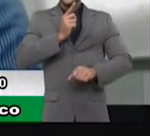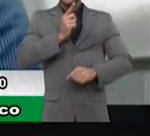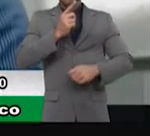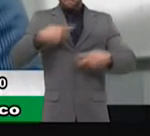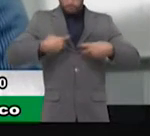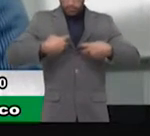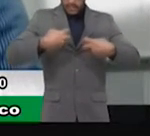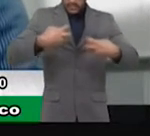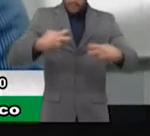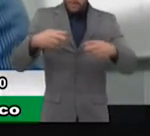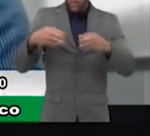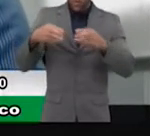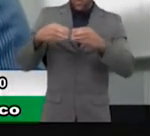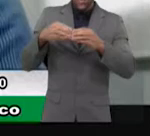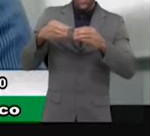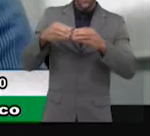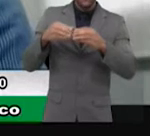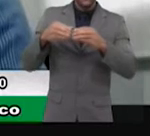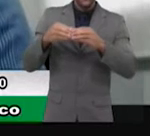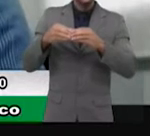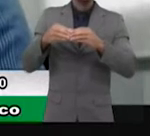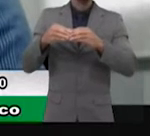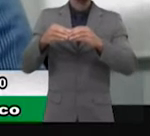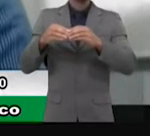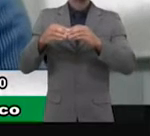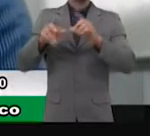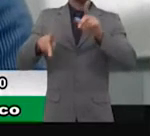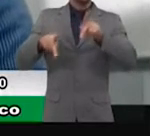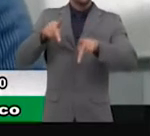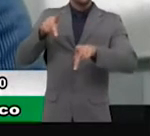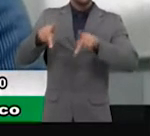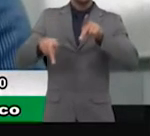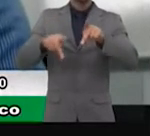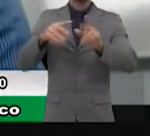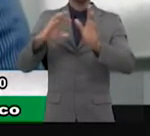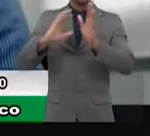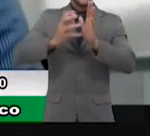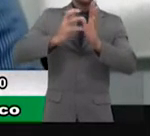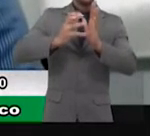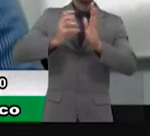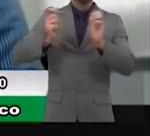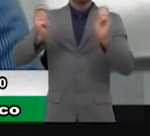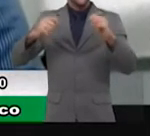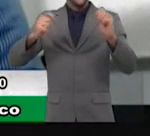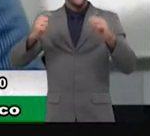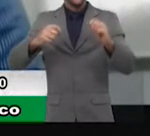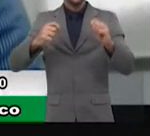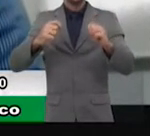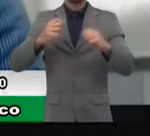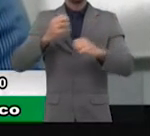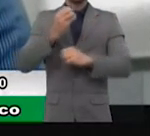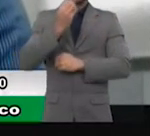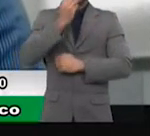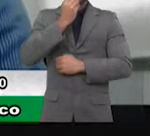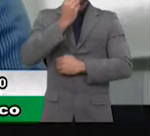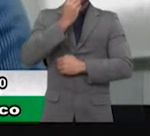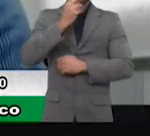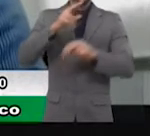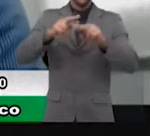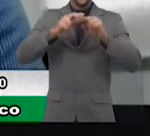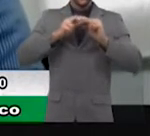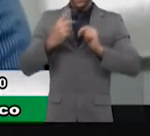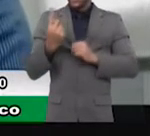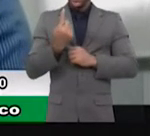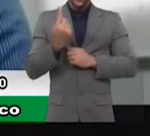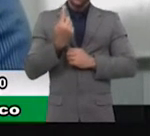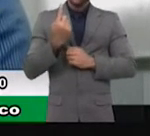de candidatos que nos deu a oportunidade de estar aqui. Sozinho, nós não estaríamos aqui na Câmara Municipal. Então, eu quero, Ana Paula,